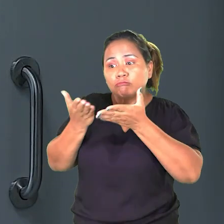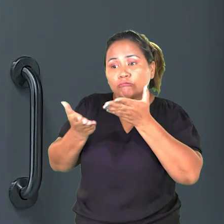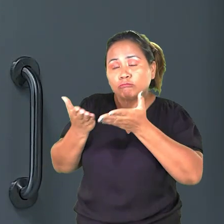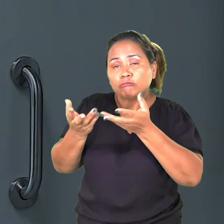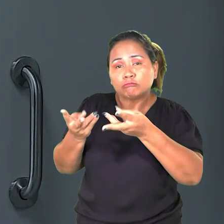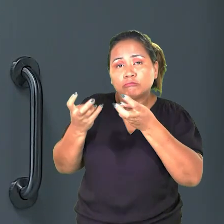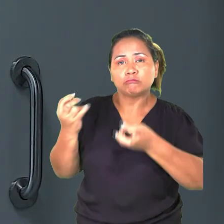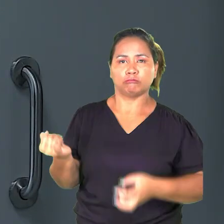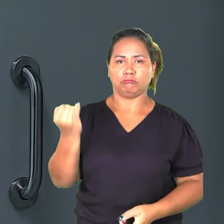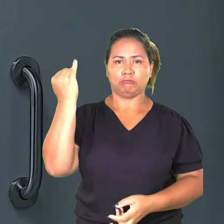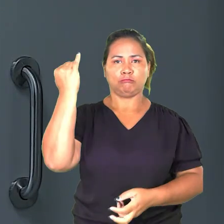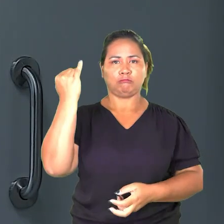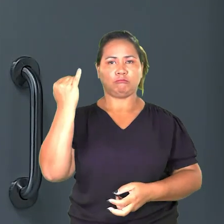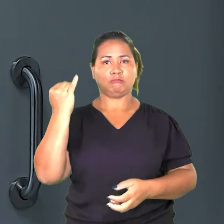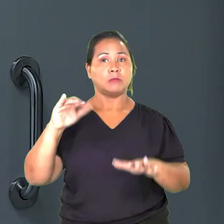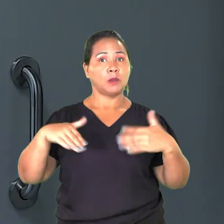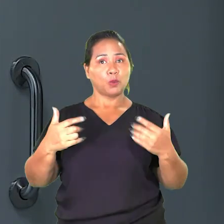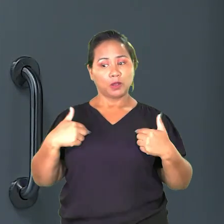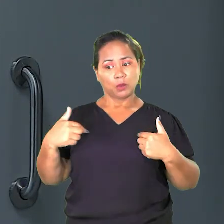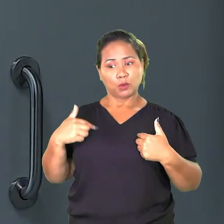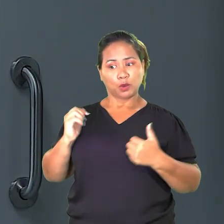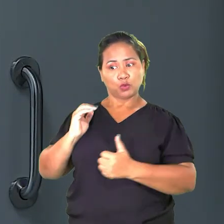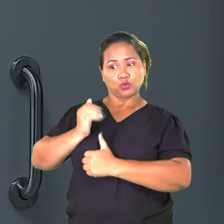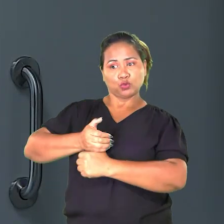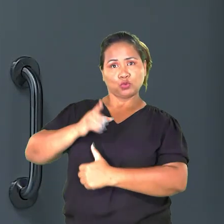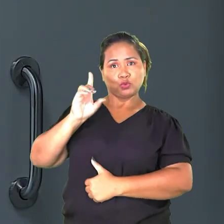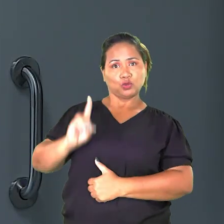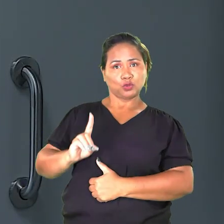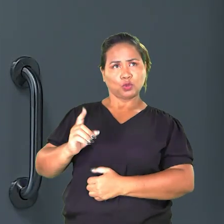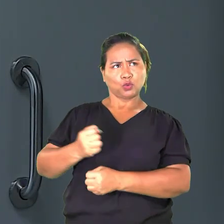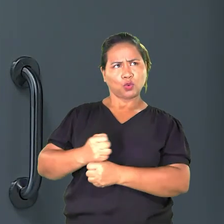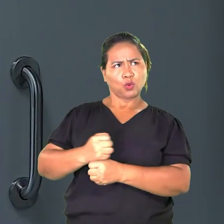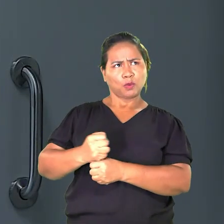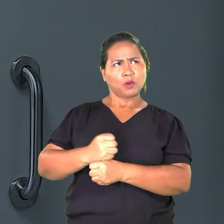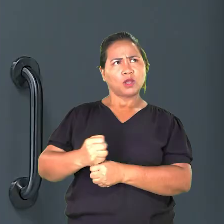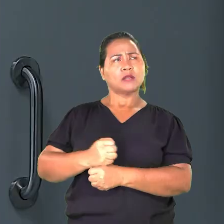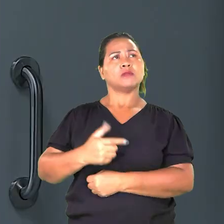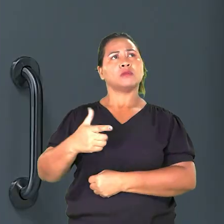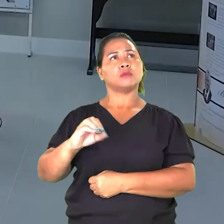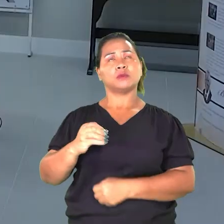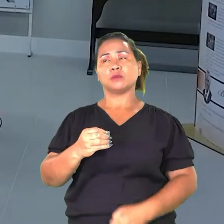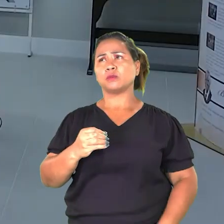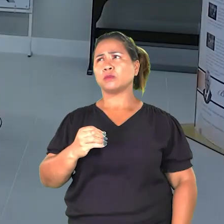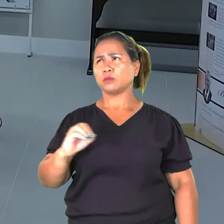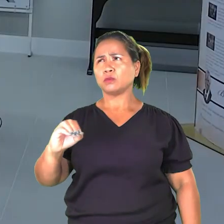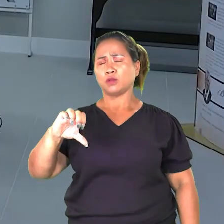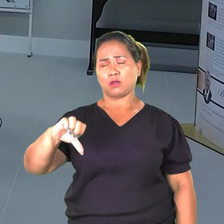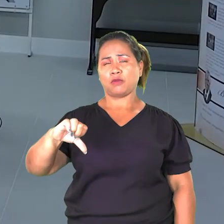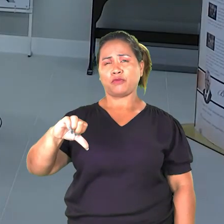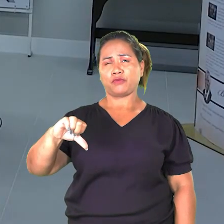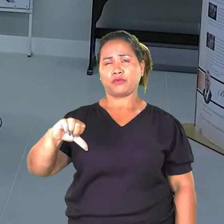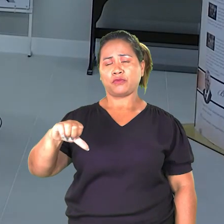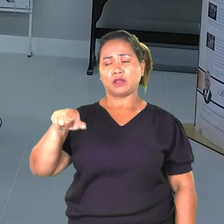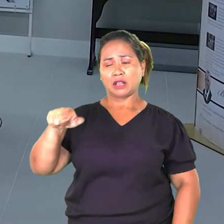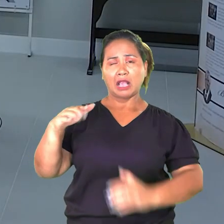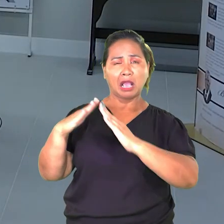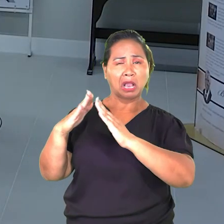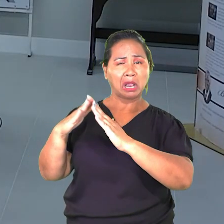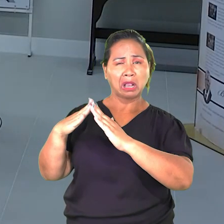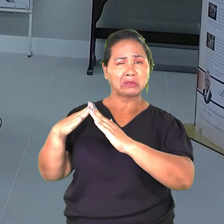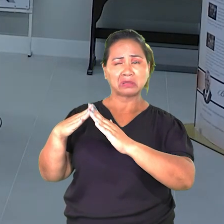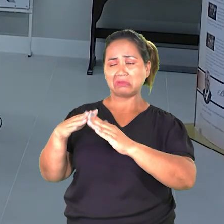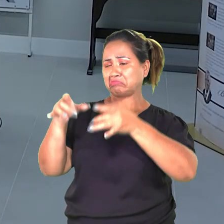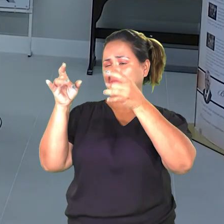ao qual o Paulo Bonfim dava extrema importância, né? Quando eu assumi a direção da casa no